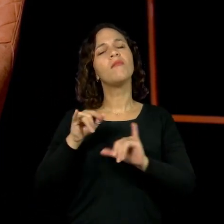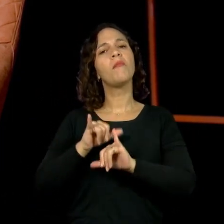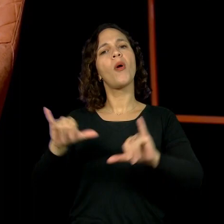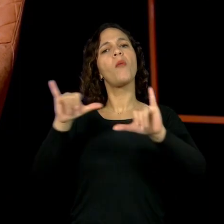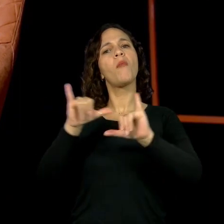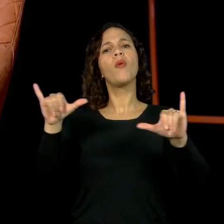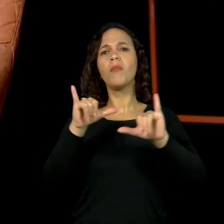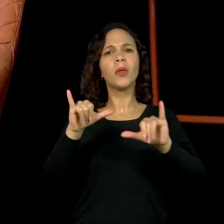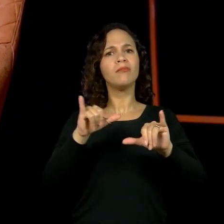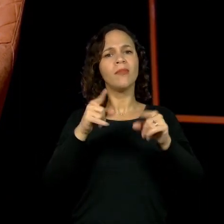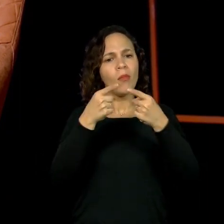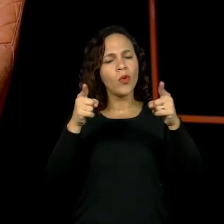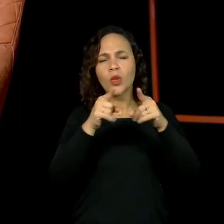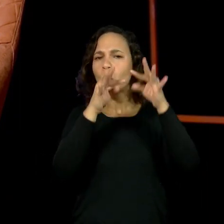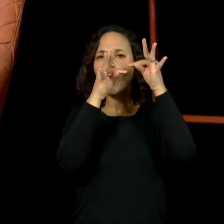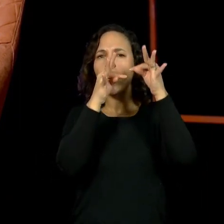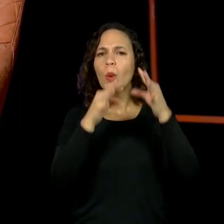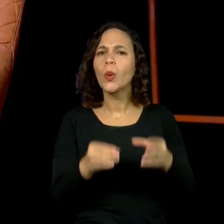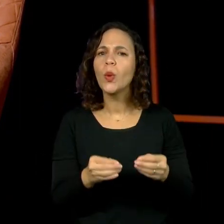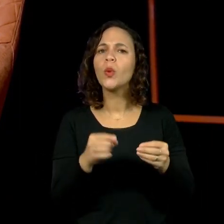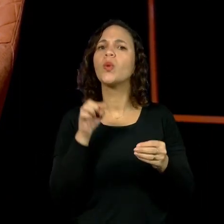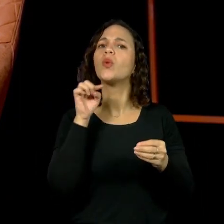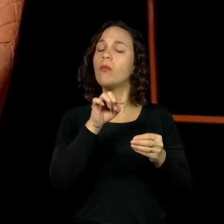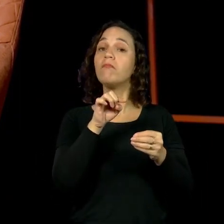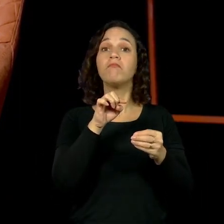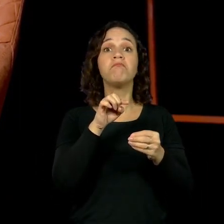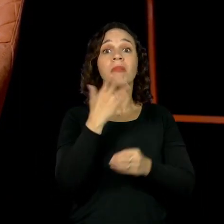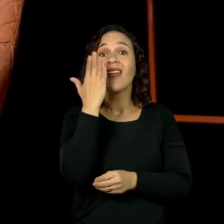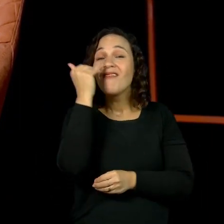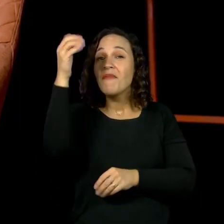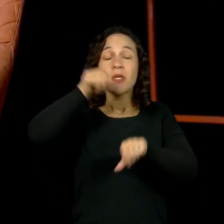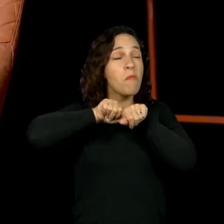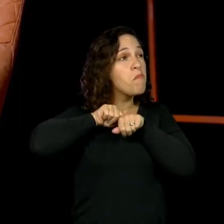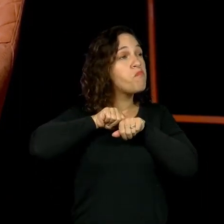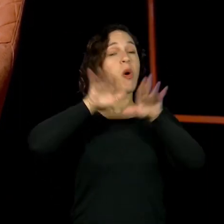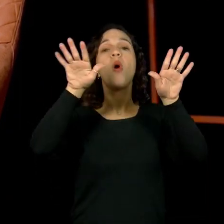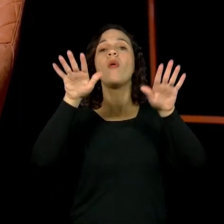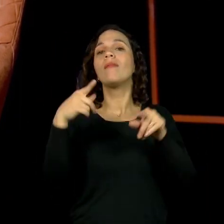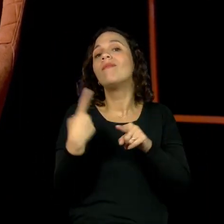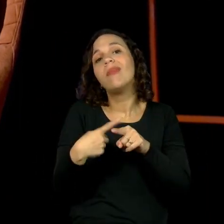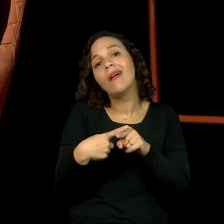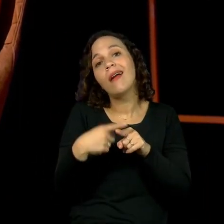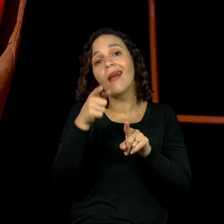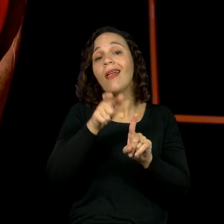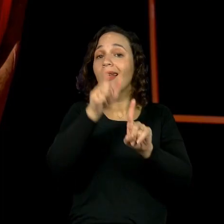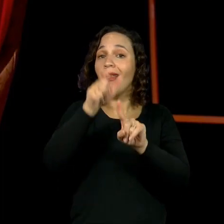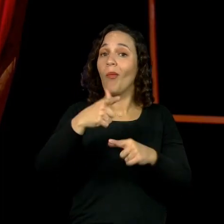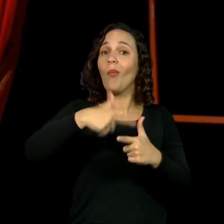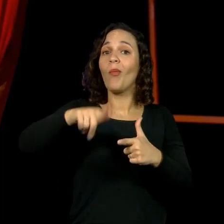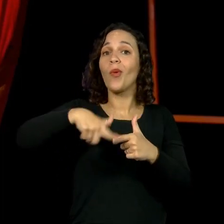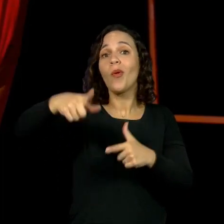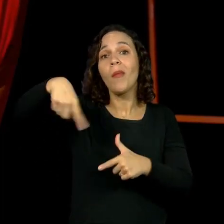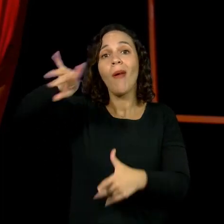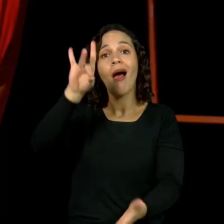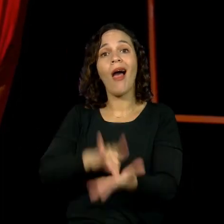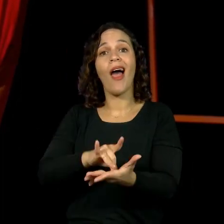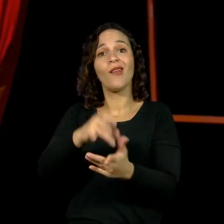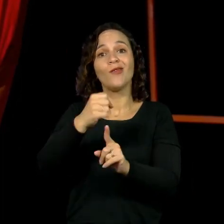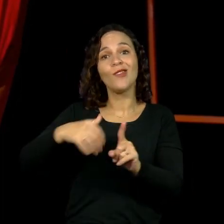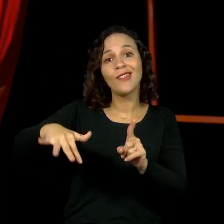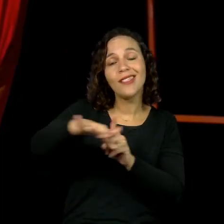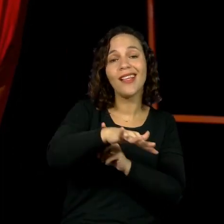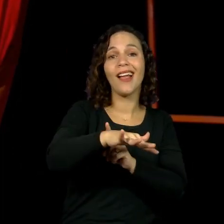disco todinho coube, esse disco estourou todas as faixas, porque falava sobre os problemas da cidade,